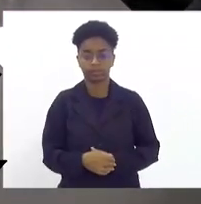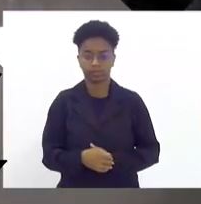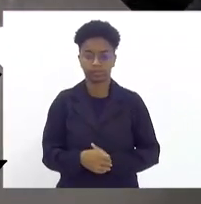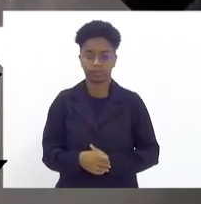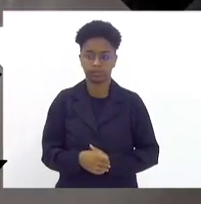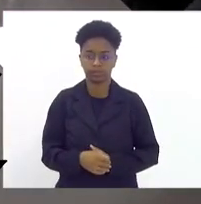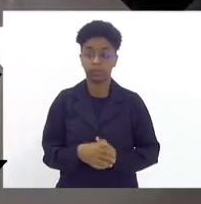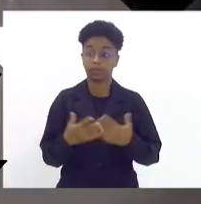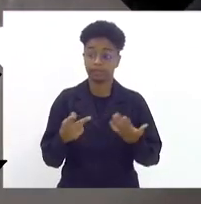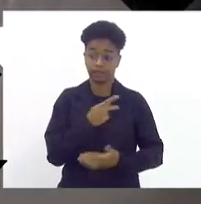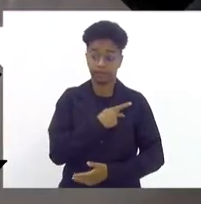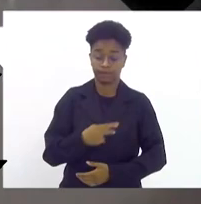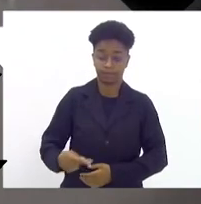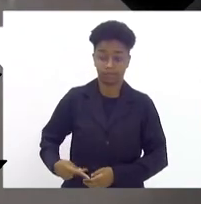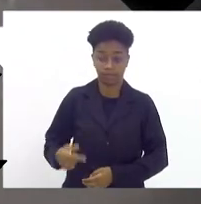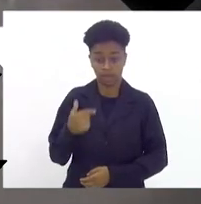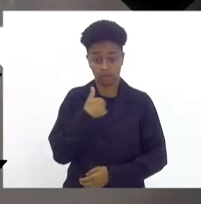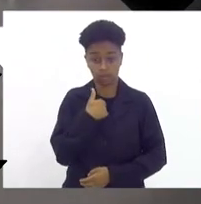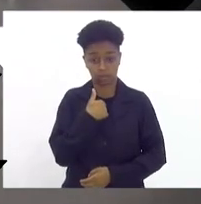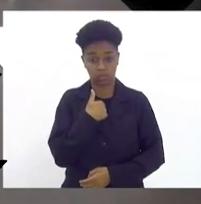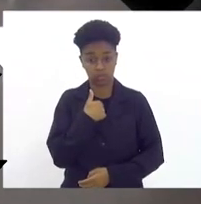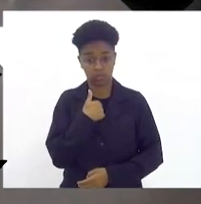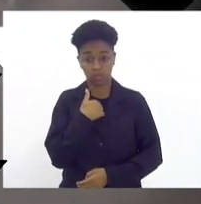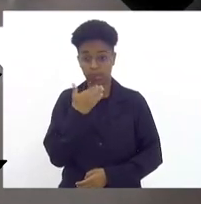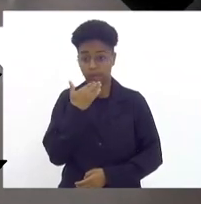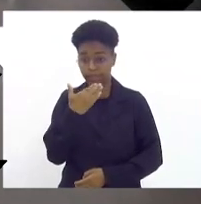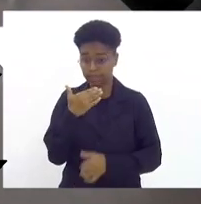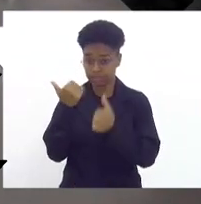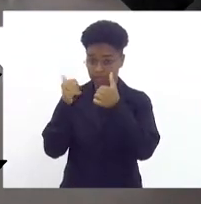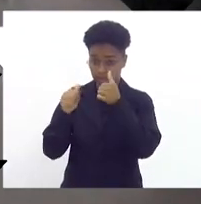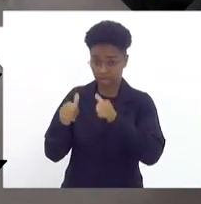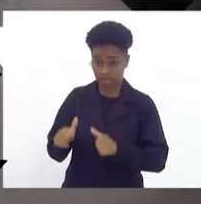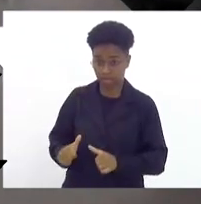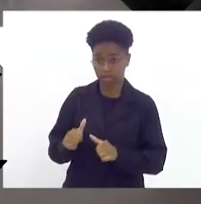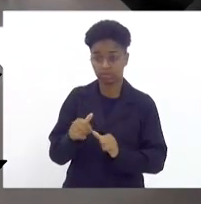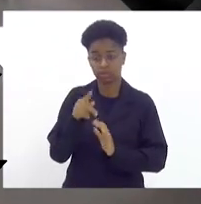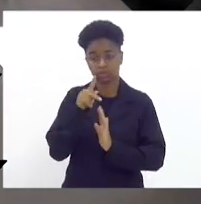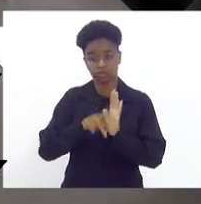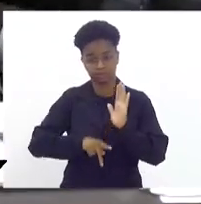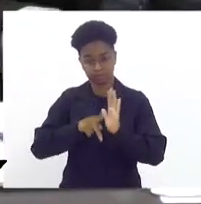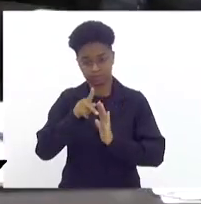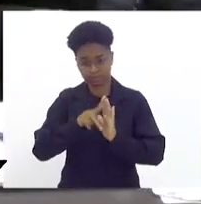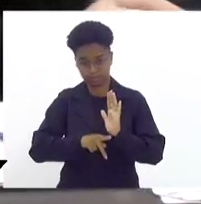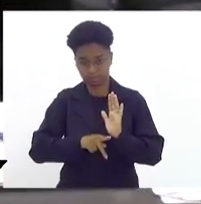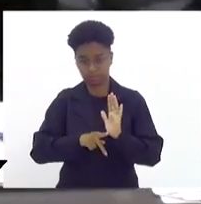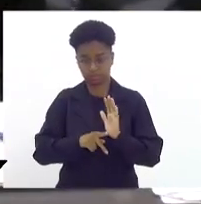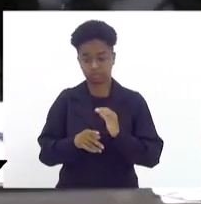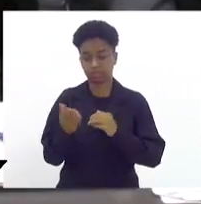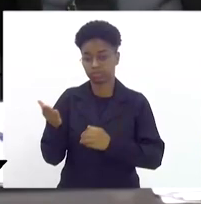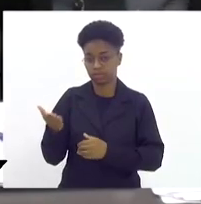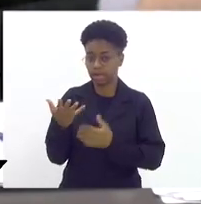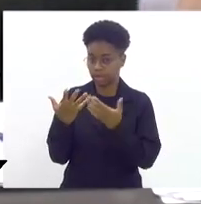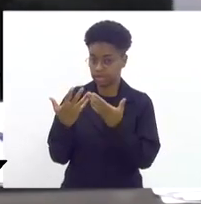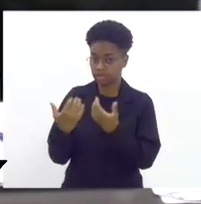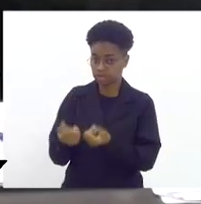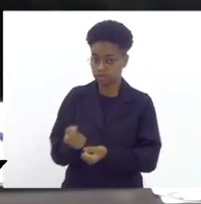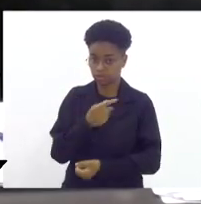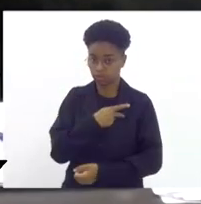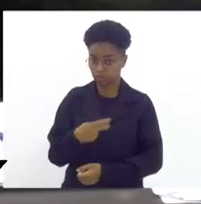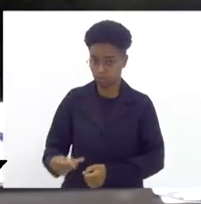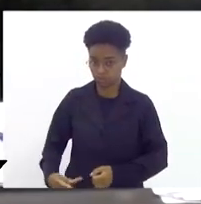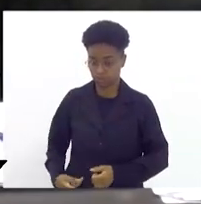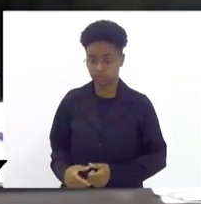presidente, eu pedi vista desse projeto, a qual foi deferida pela